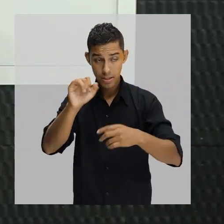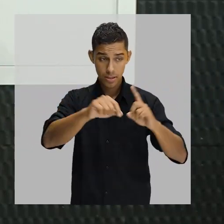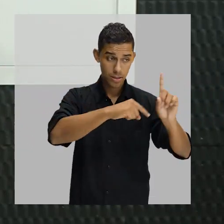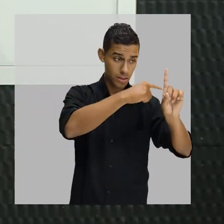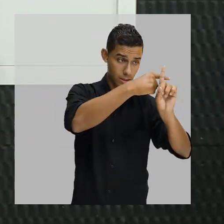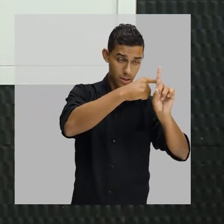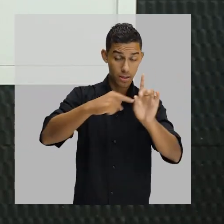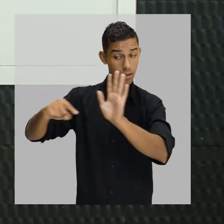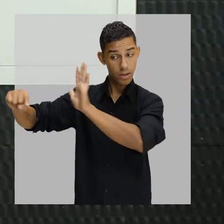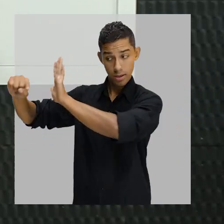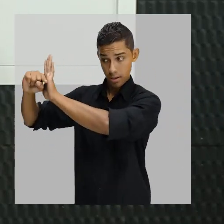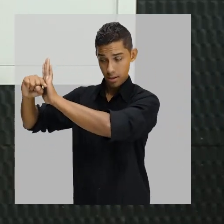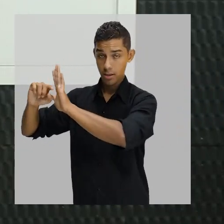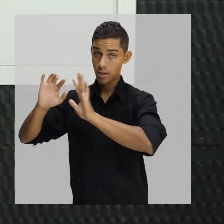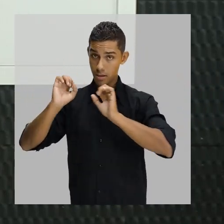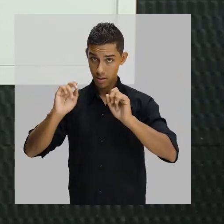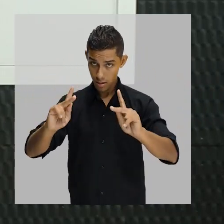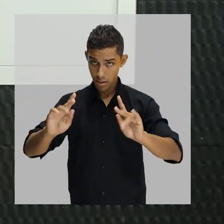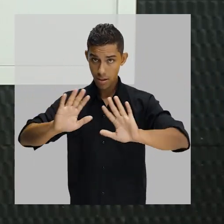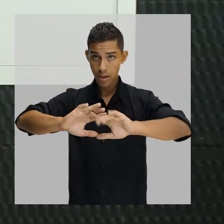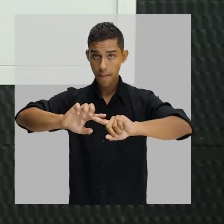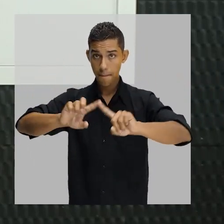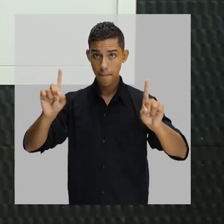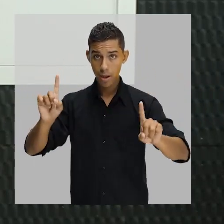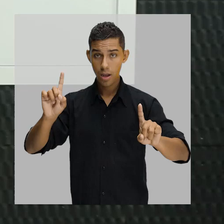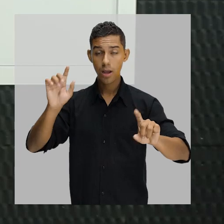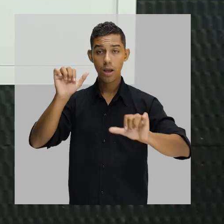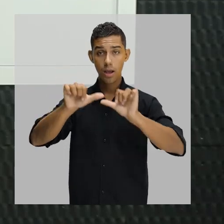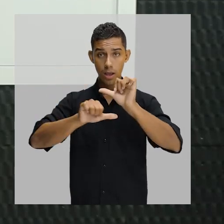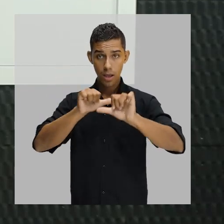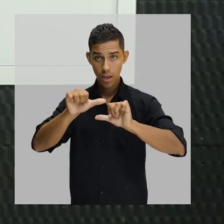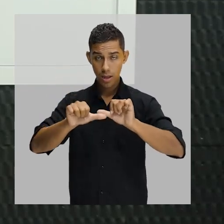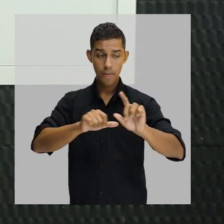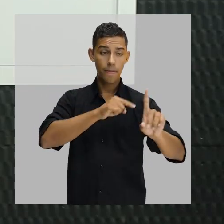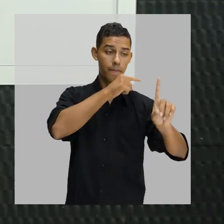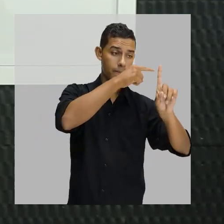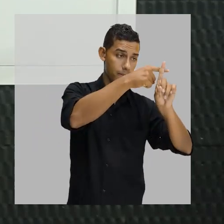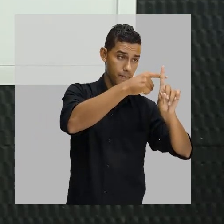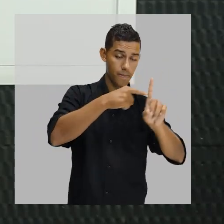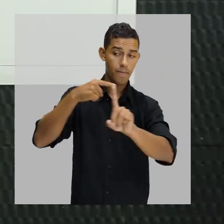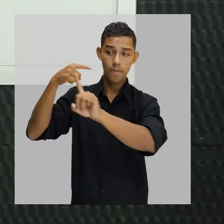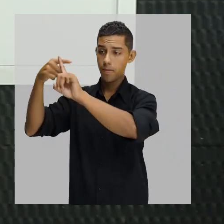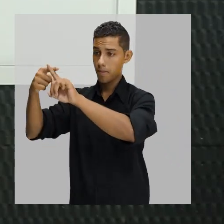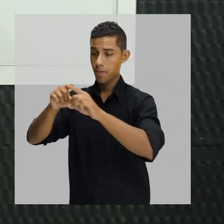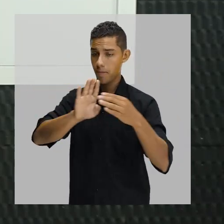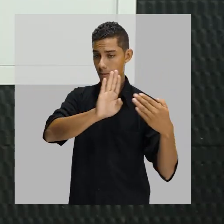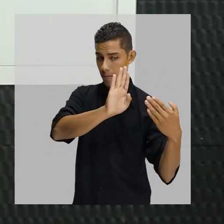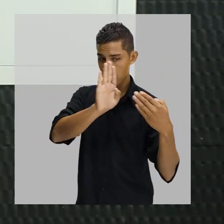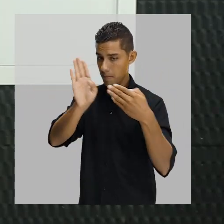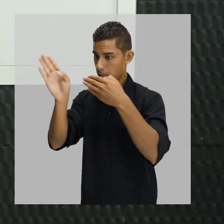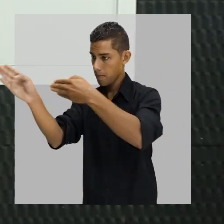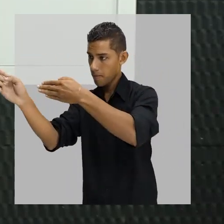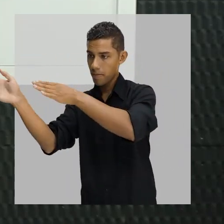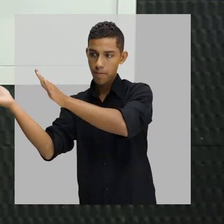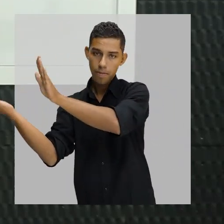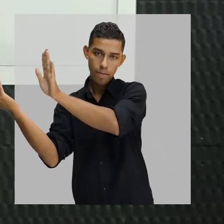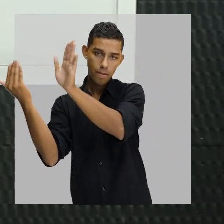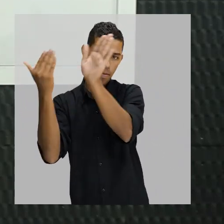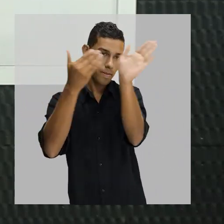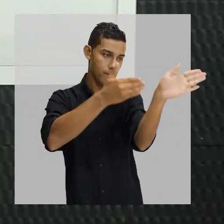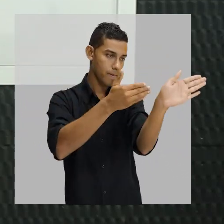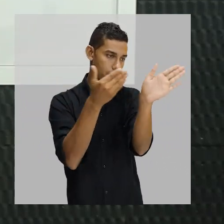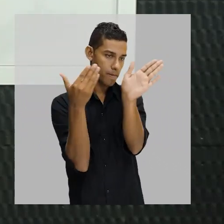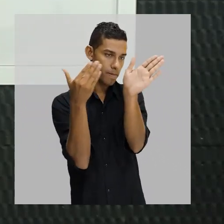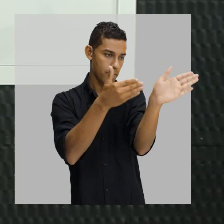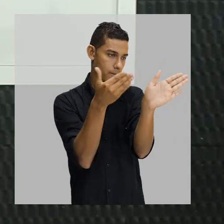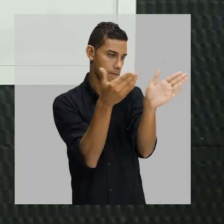Certo? Mas como elas têm o mesmo sinal para a velocidade, quer dizer que uma está indo atrás da outra, né? Uma está indo de